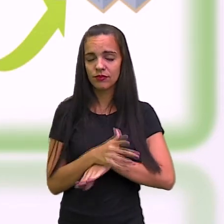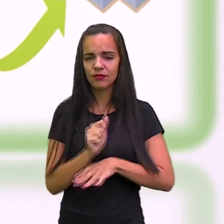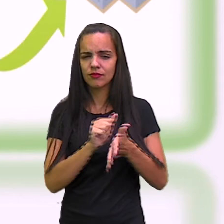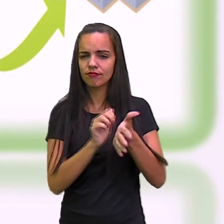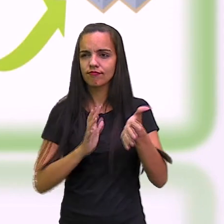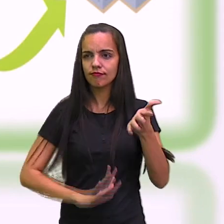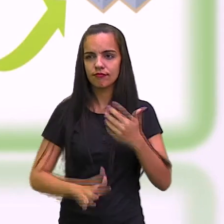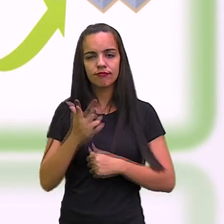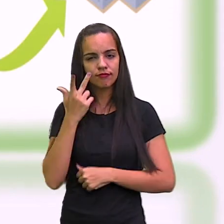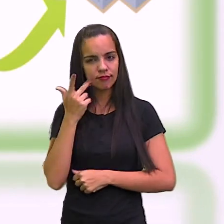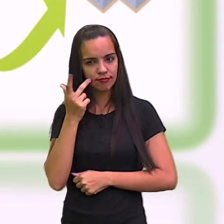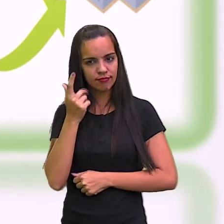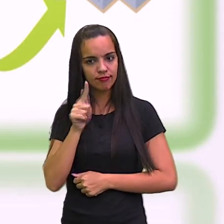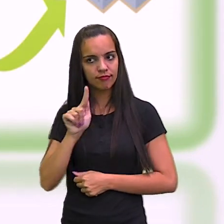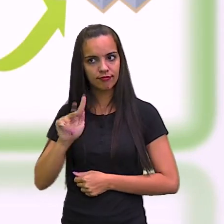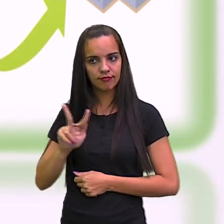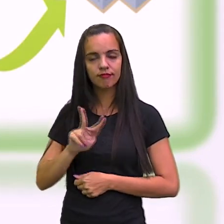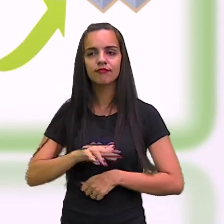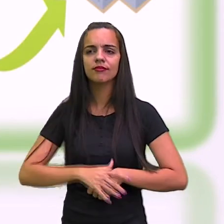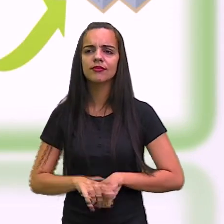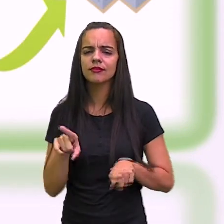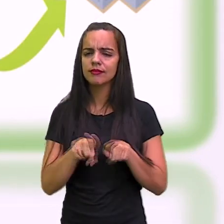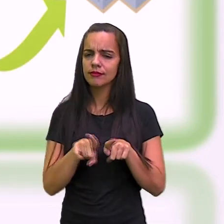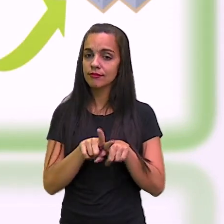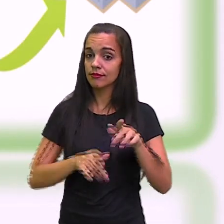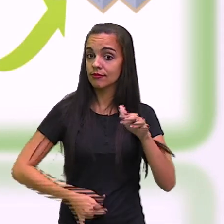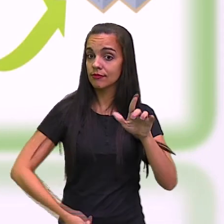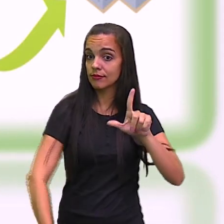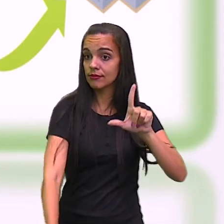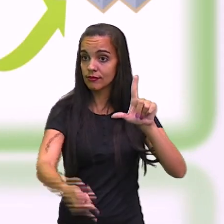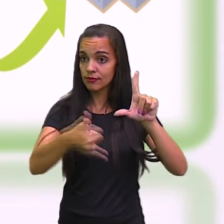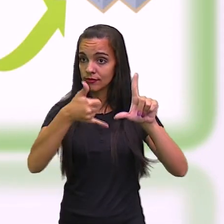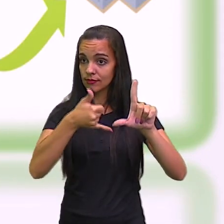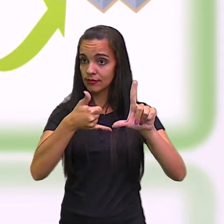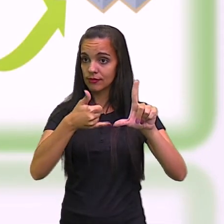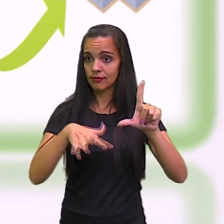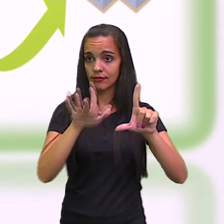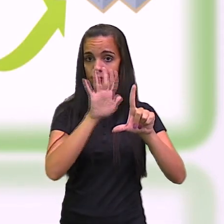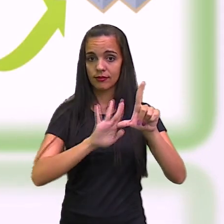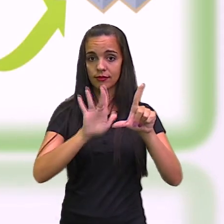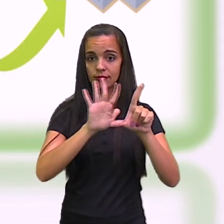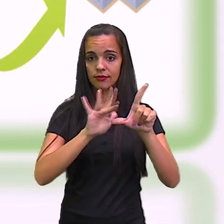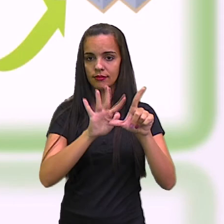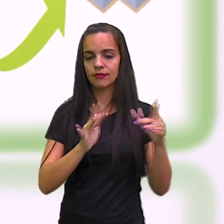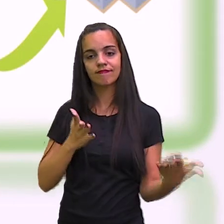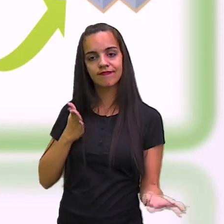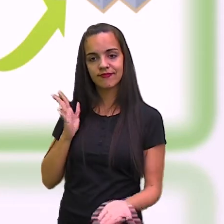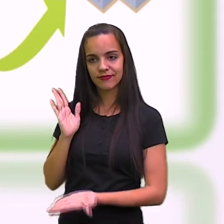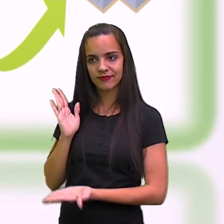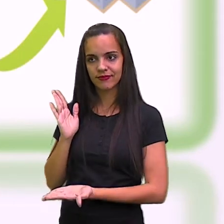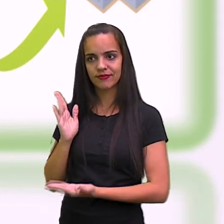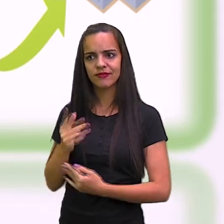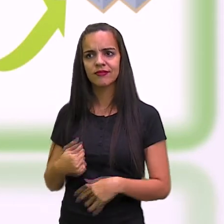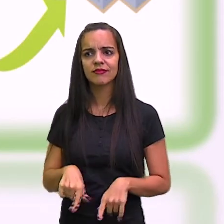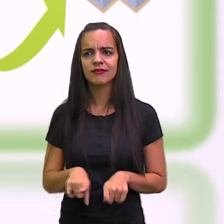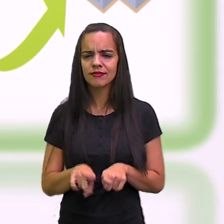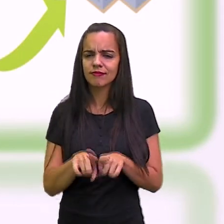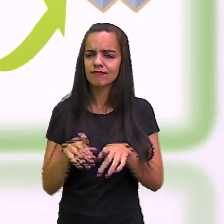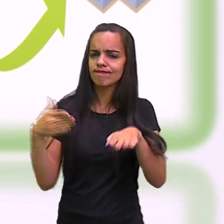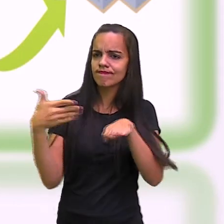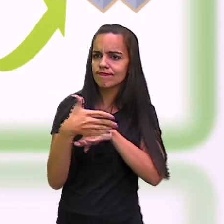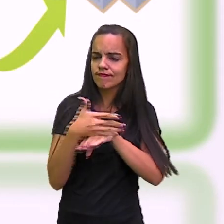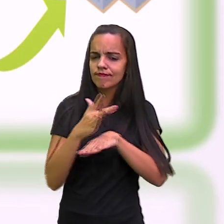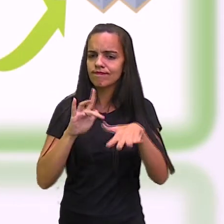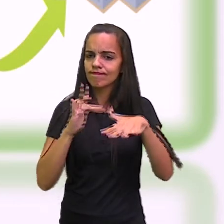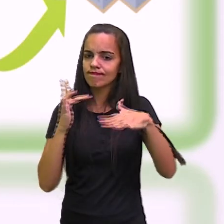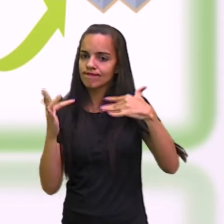na plataforma SMED-GV, apontar a câmera do seu celular na imagem que aparece no canto da tela, acessar